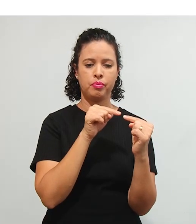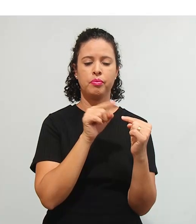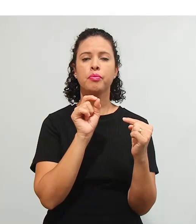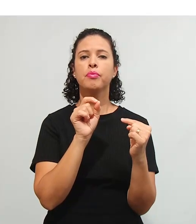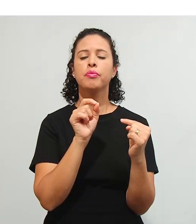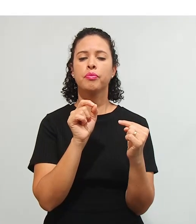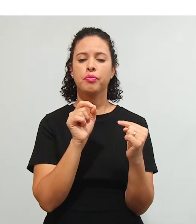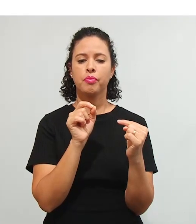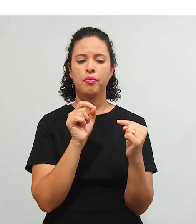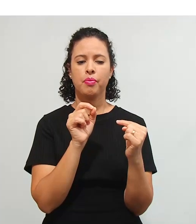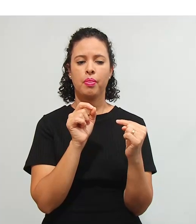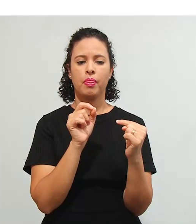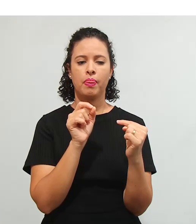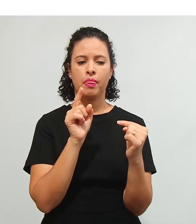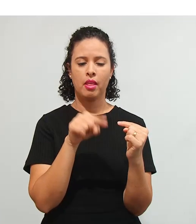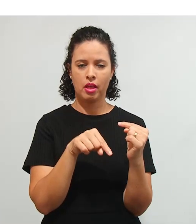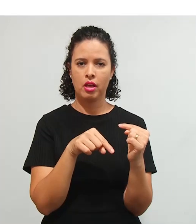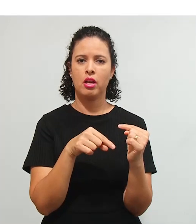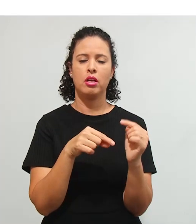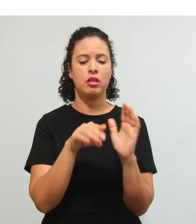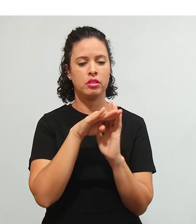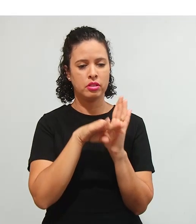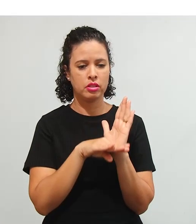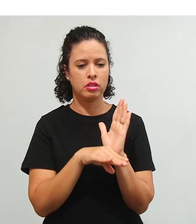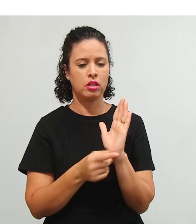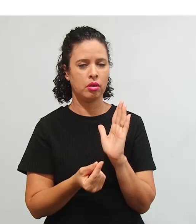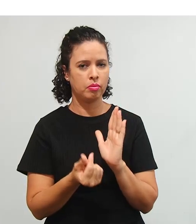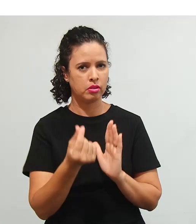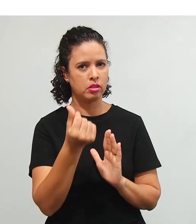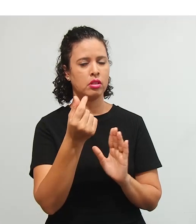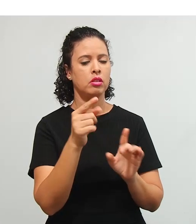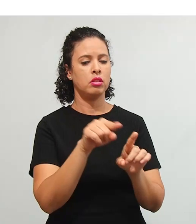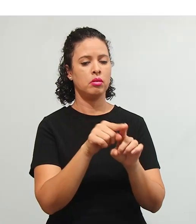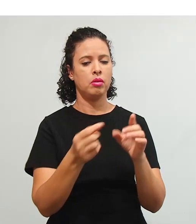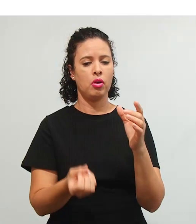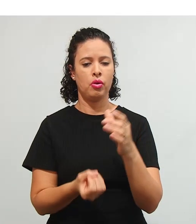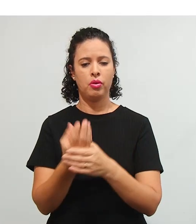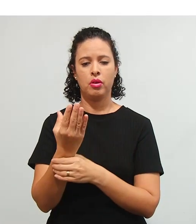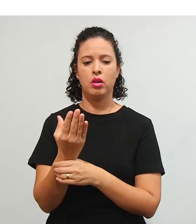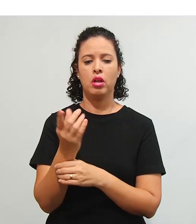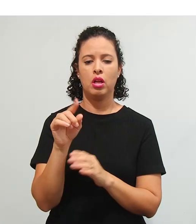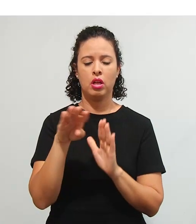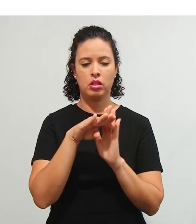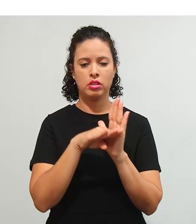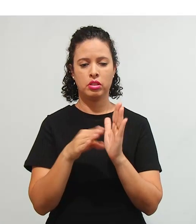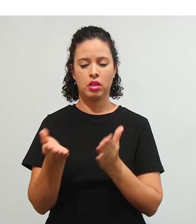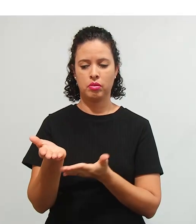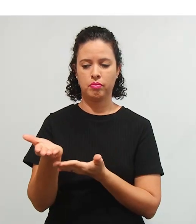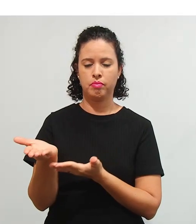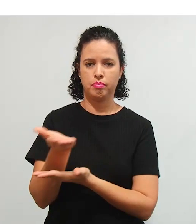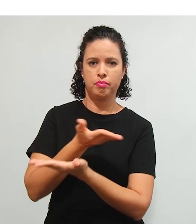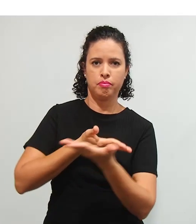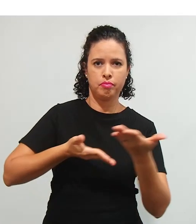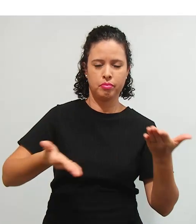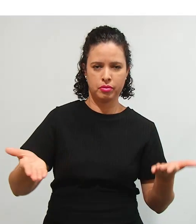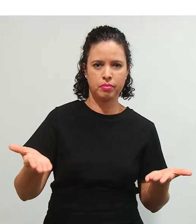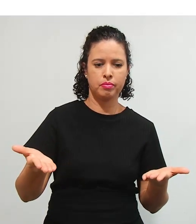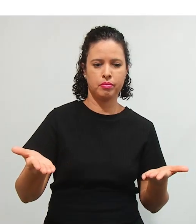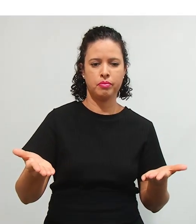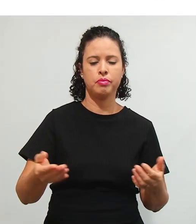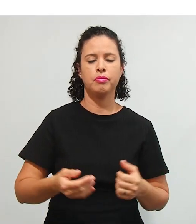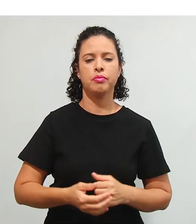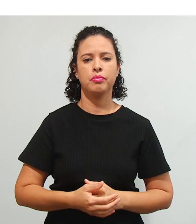conforme categoria econômica, receita de capital, e quanto à origem, como receita de transferência de